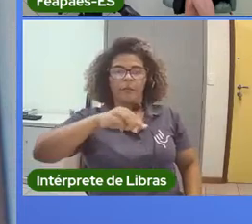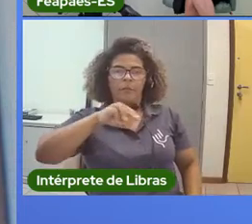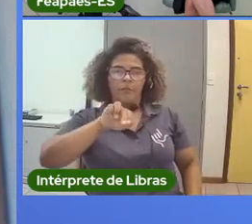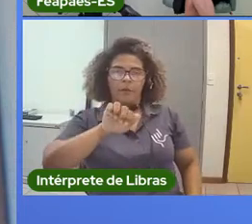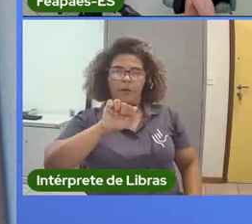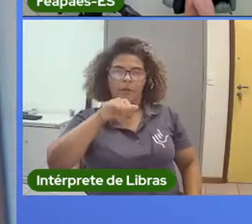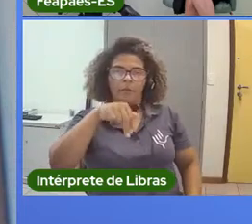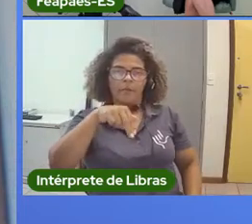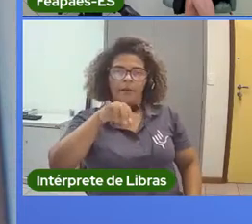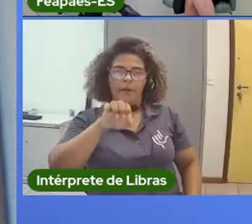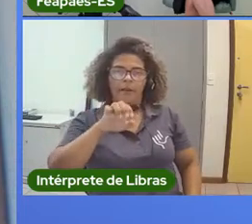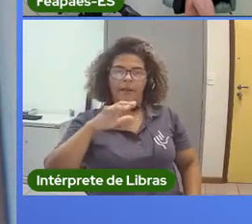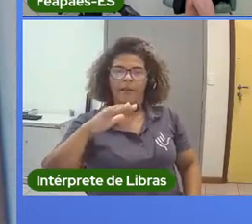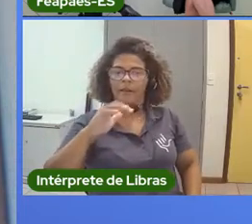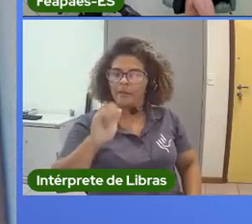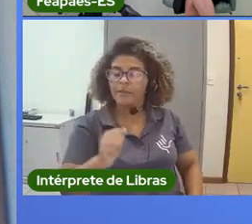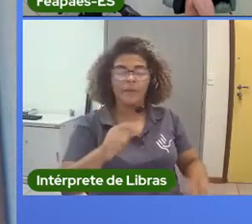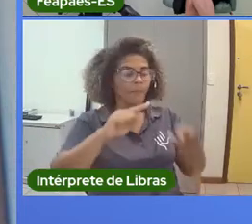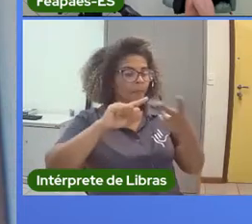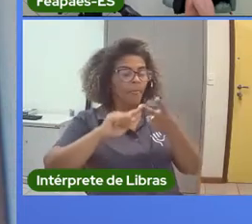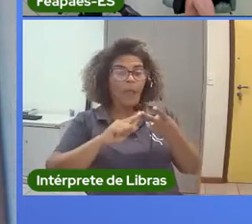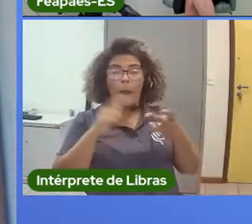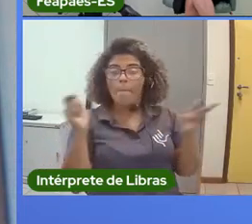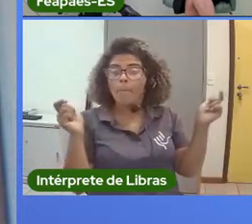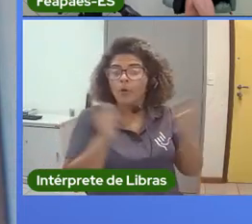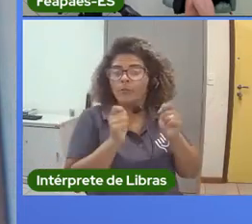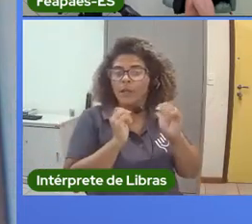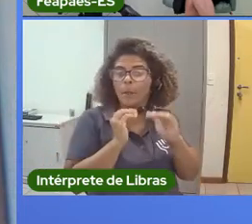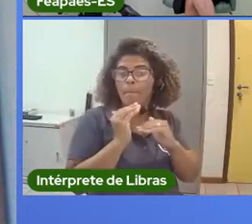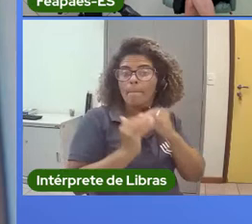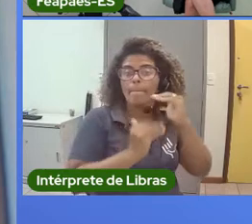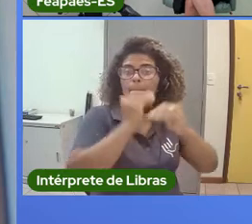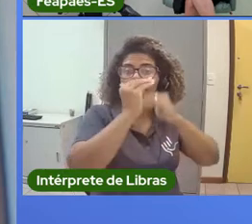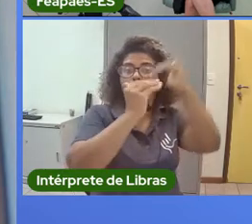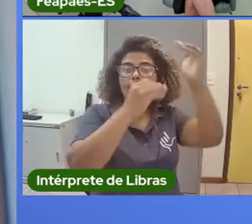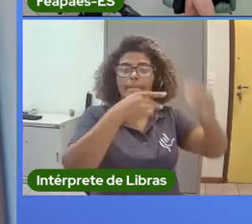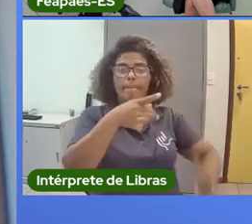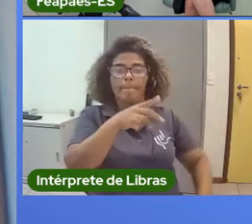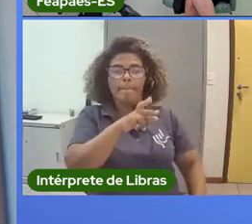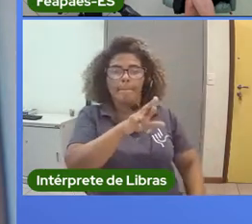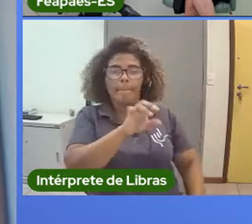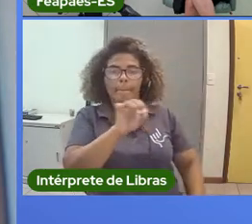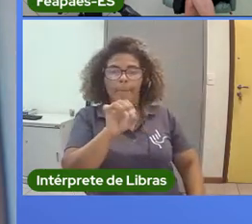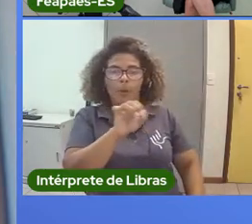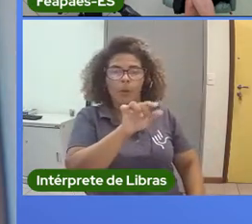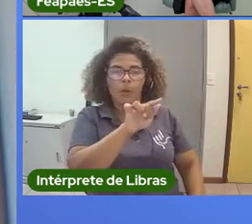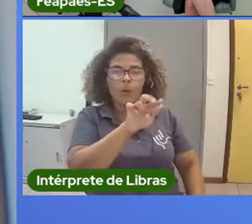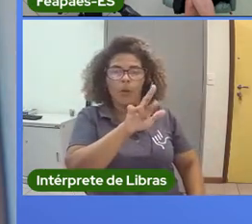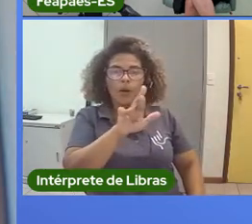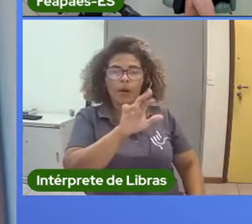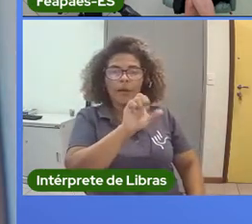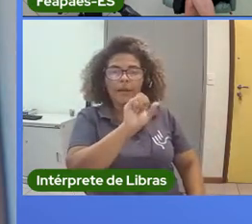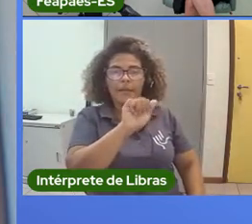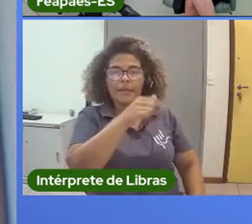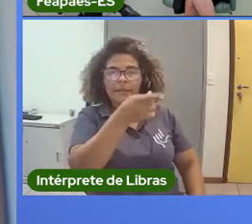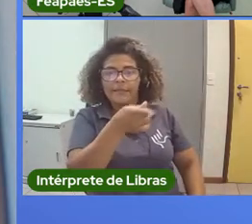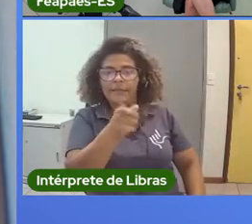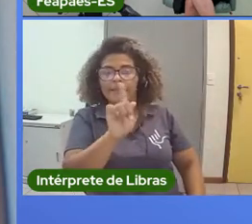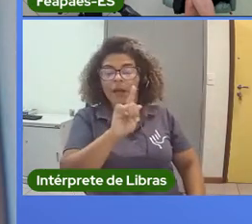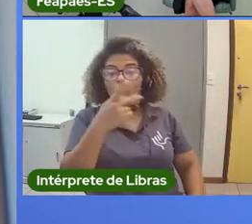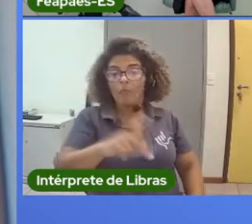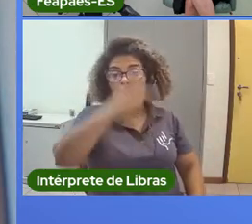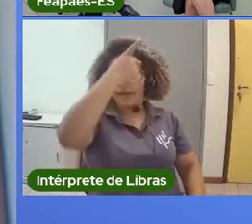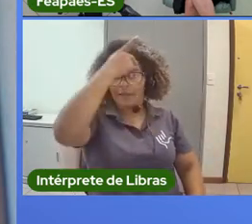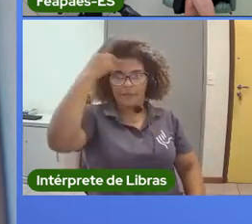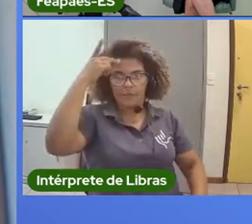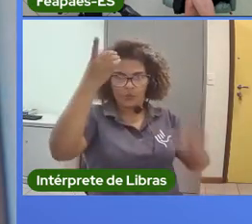progressão, né, no trabalho, que é algo que a gente vê muito frequentemente para as pessoas com deficiência. Uhum. E quando se consegue